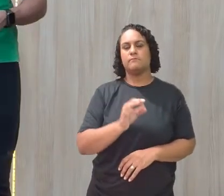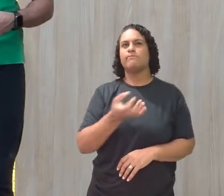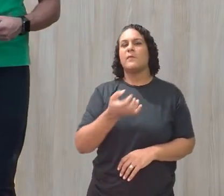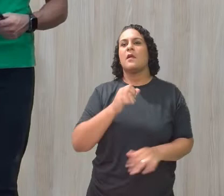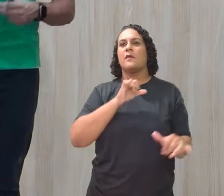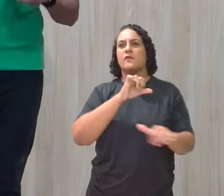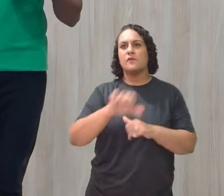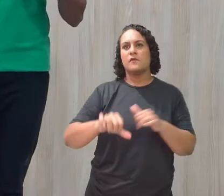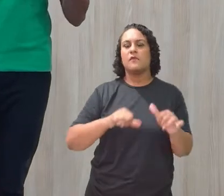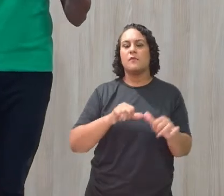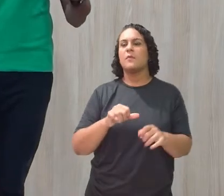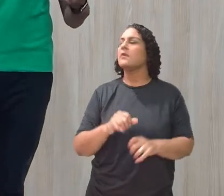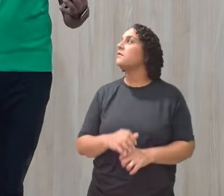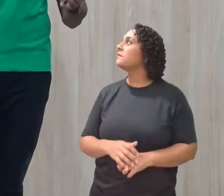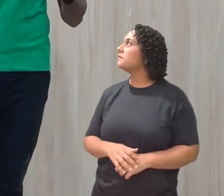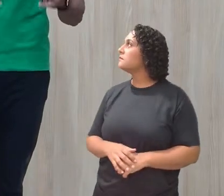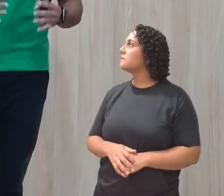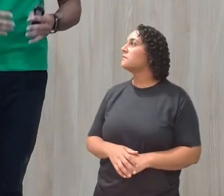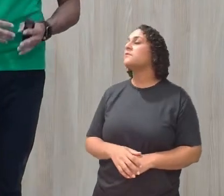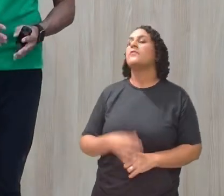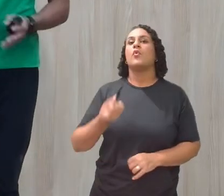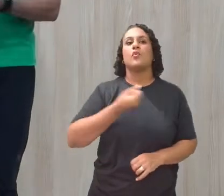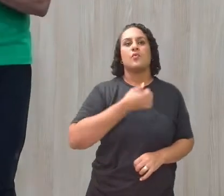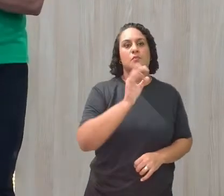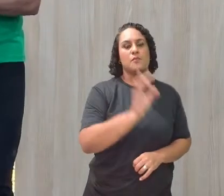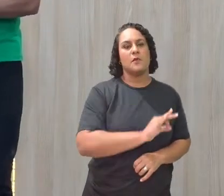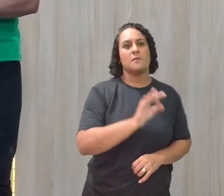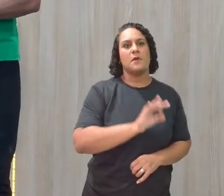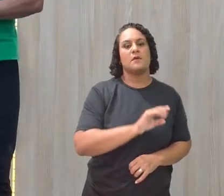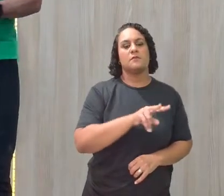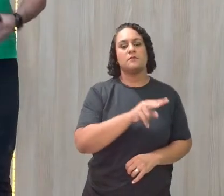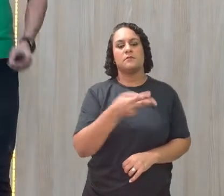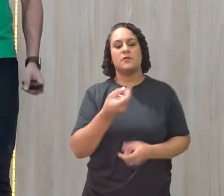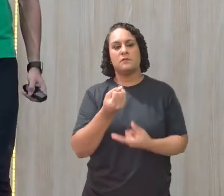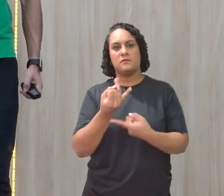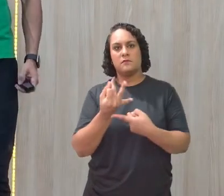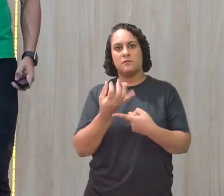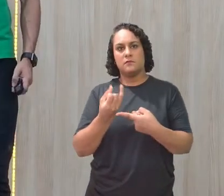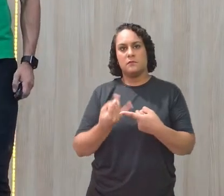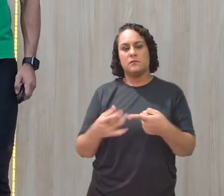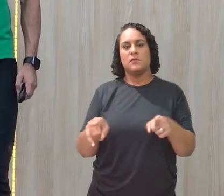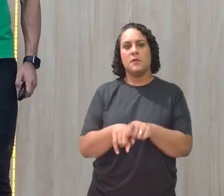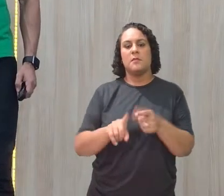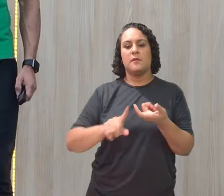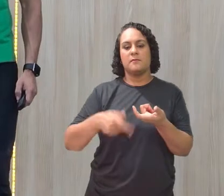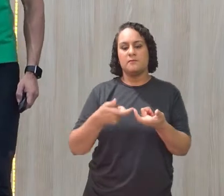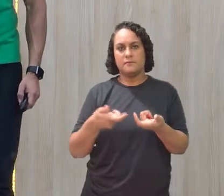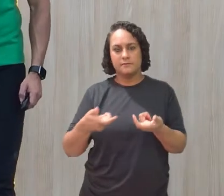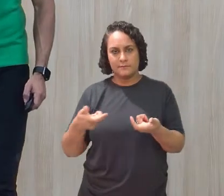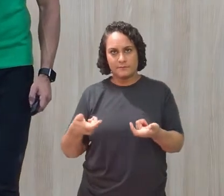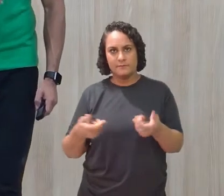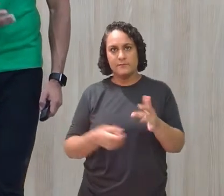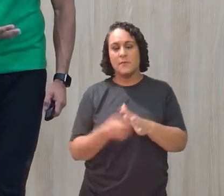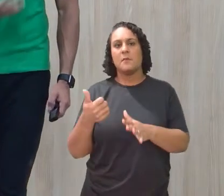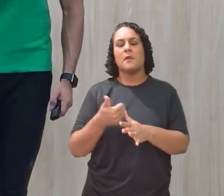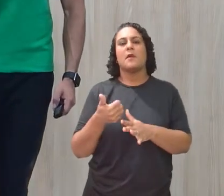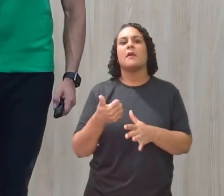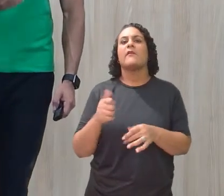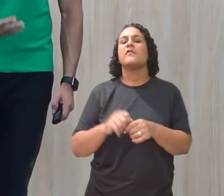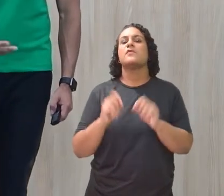transformar esse número aí em porcentagem para fração e para um número decimal, certo? Então o primeiro